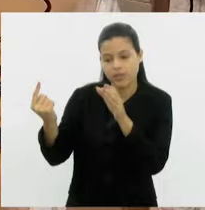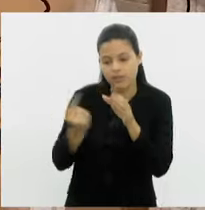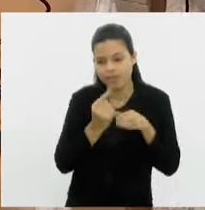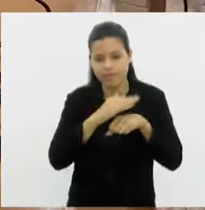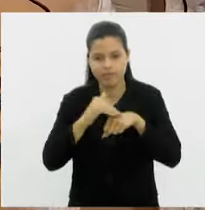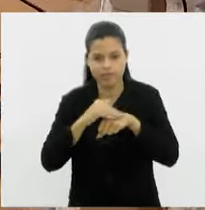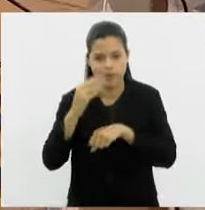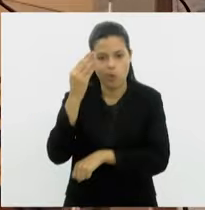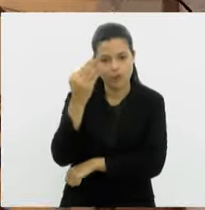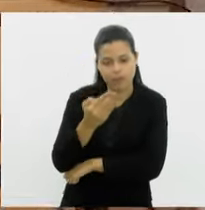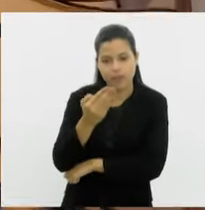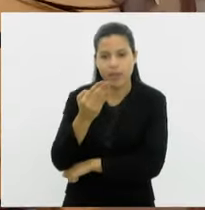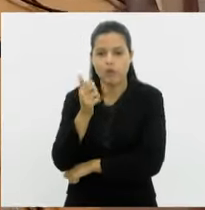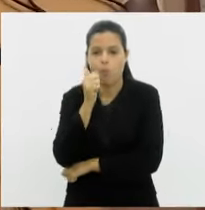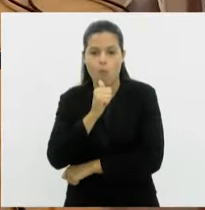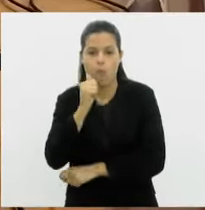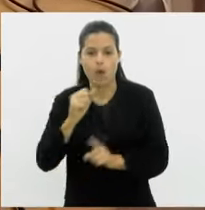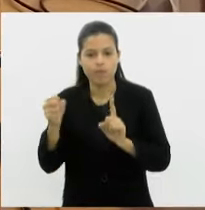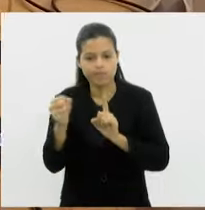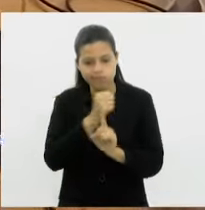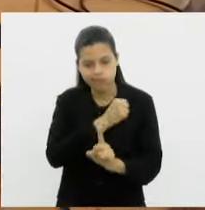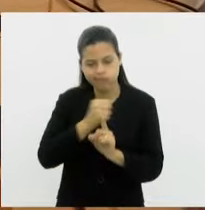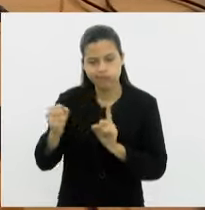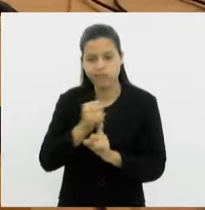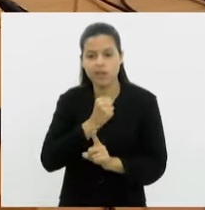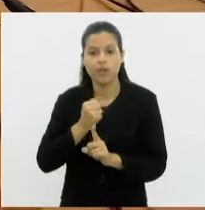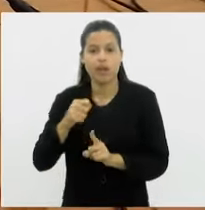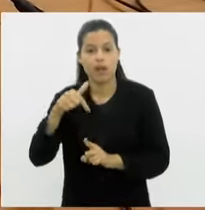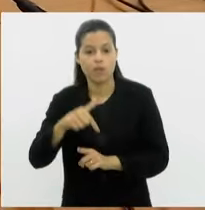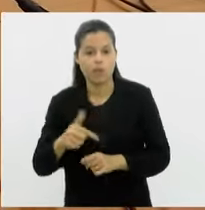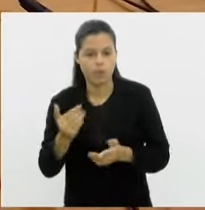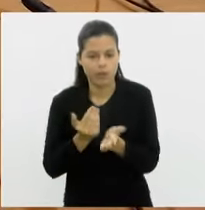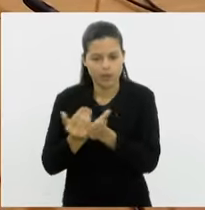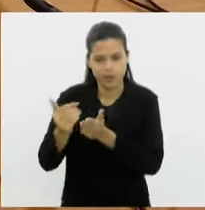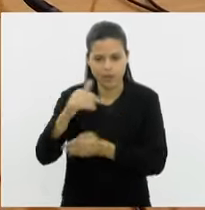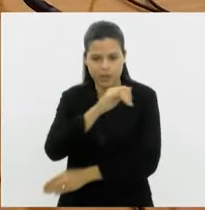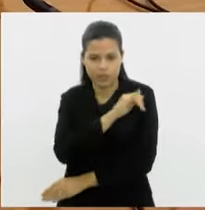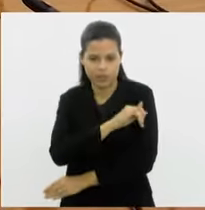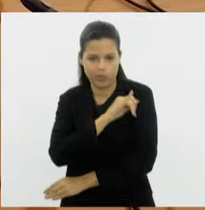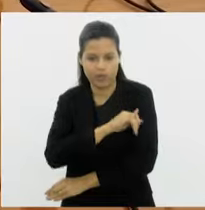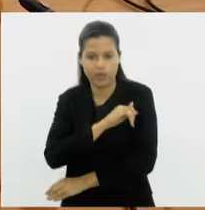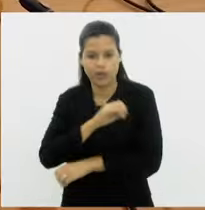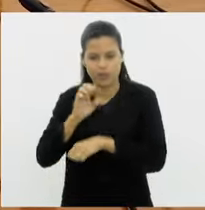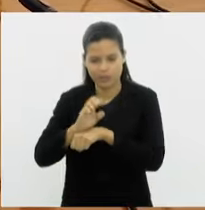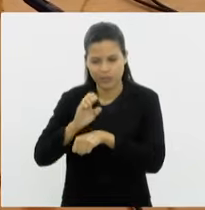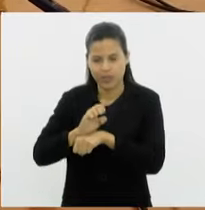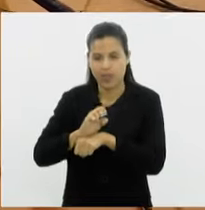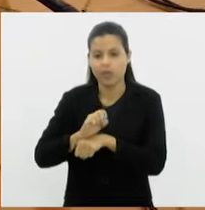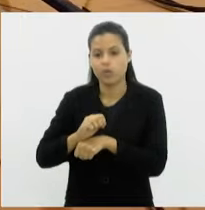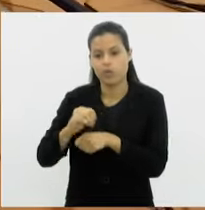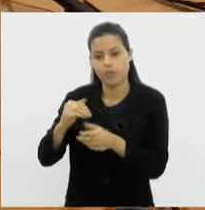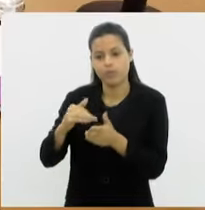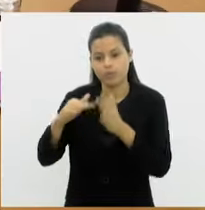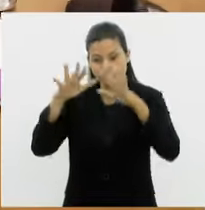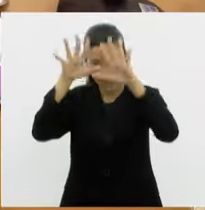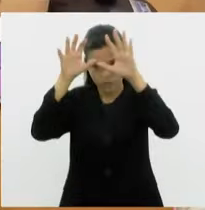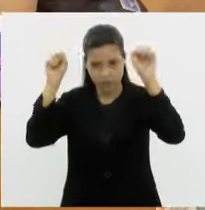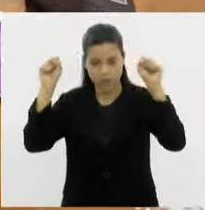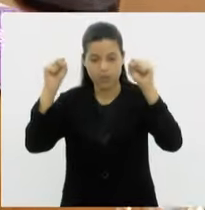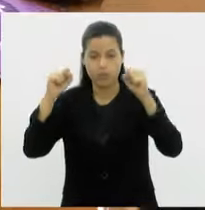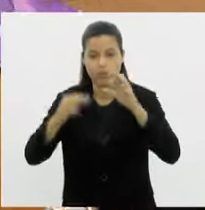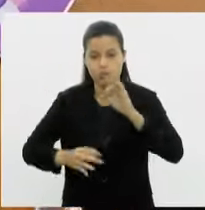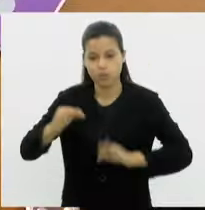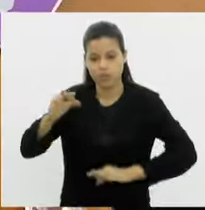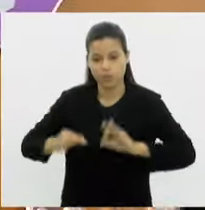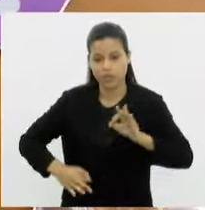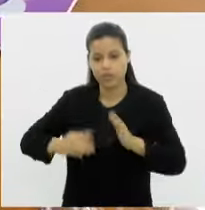mulheres vítimas de violência acaba de chegar ao estado do Rio de Janeiro. Em parceria com o Tribunal de Justiça, o Instituto Avon, a Secretaria